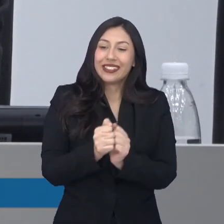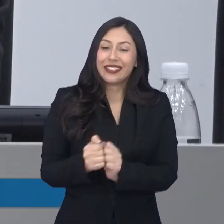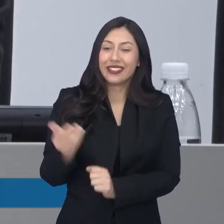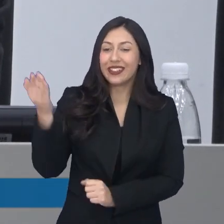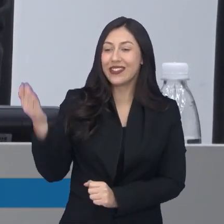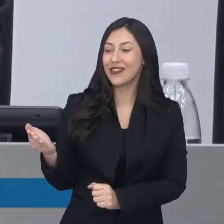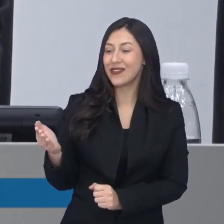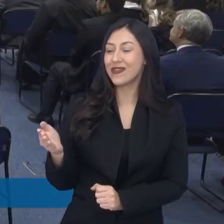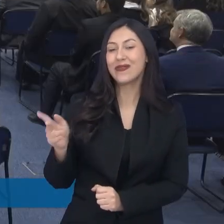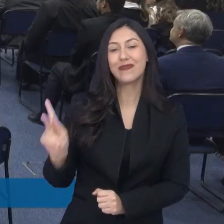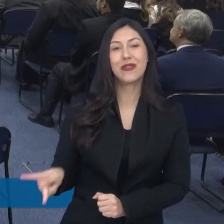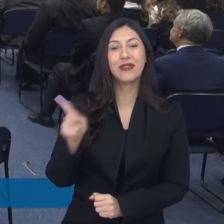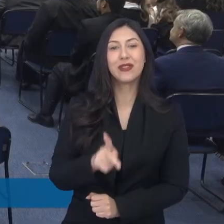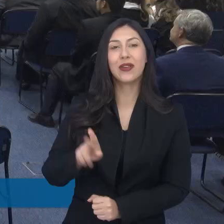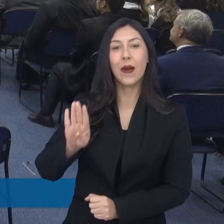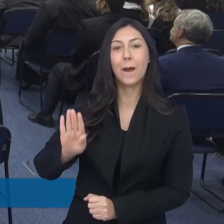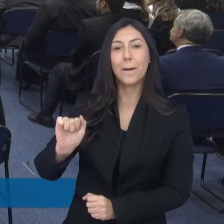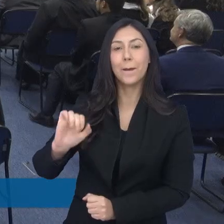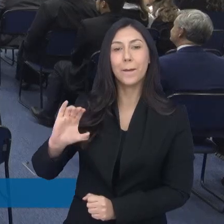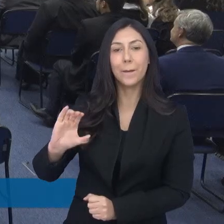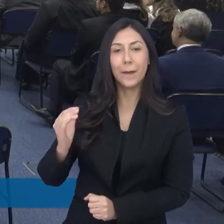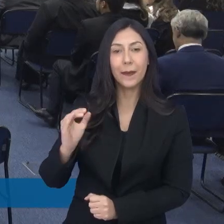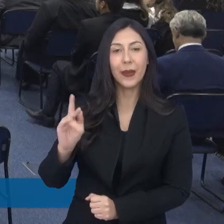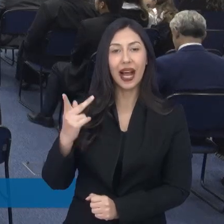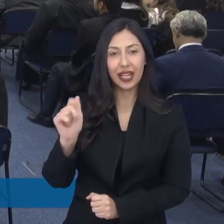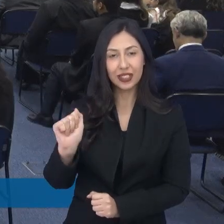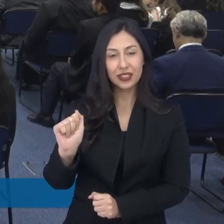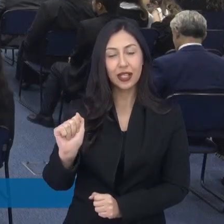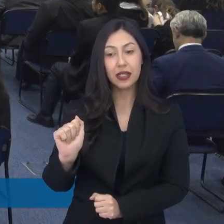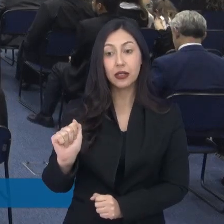professor Bacha. Uma pessoa que